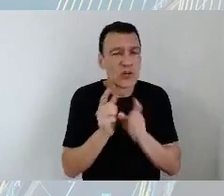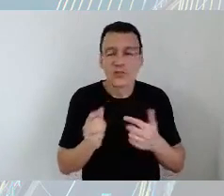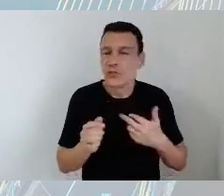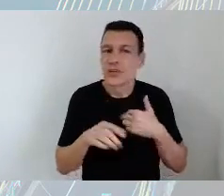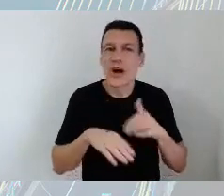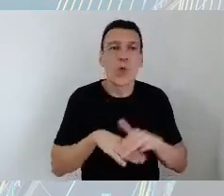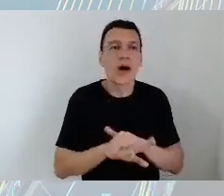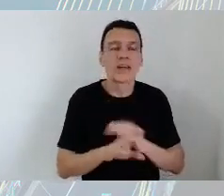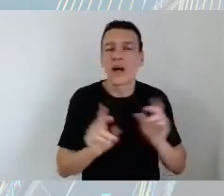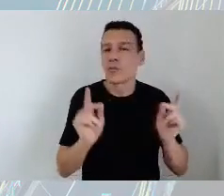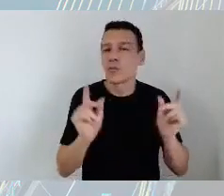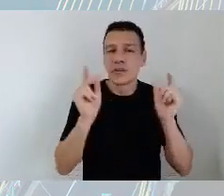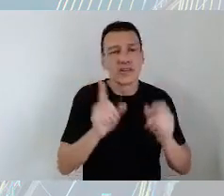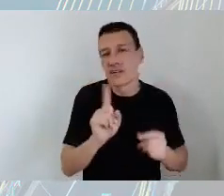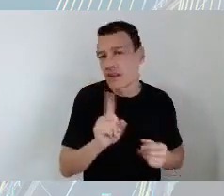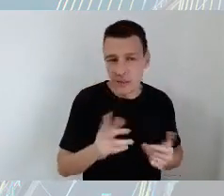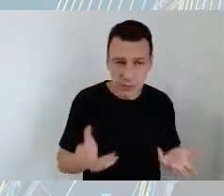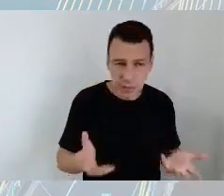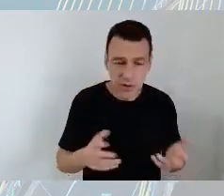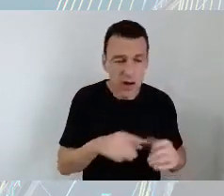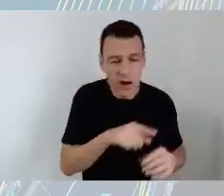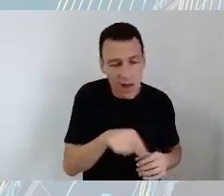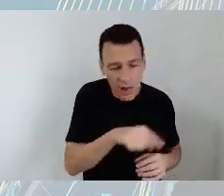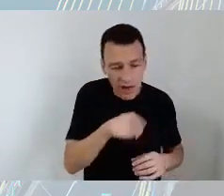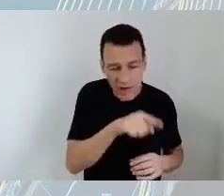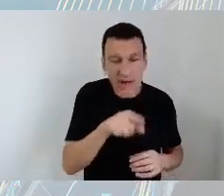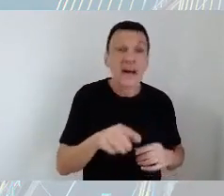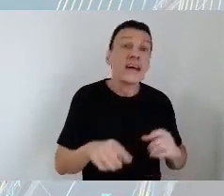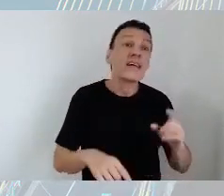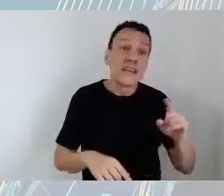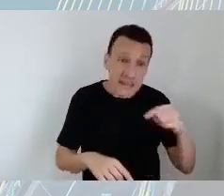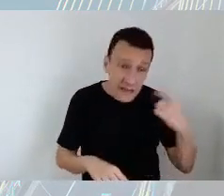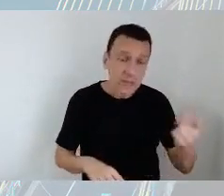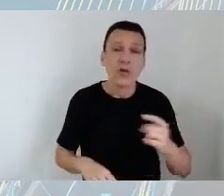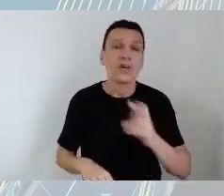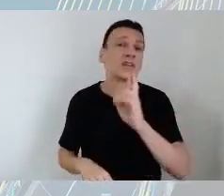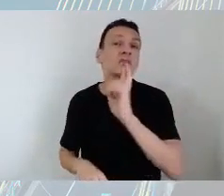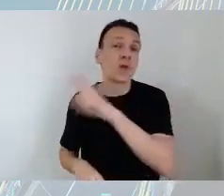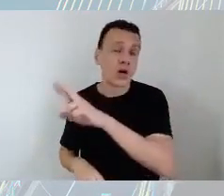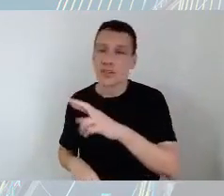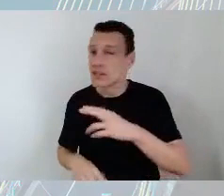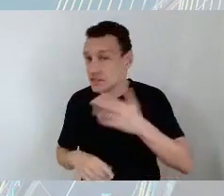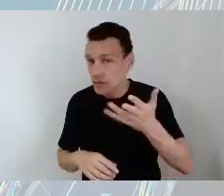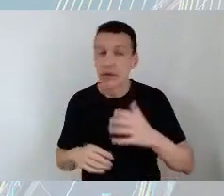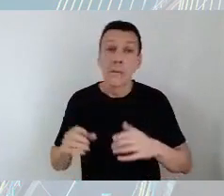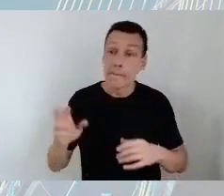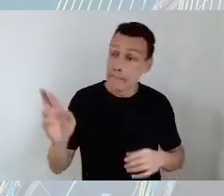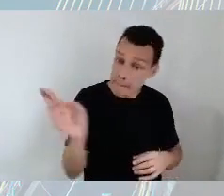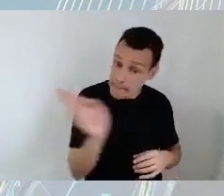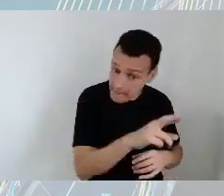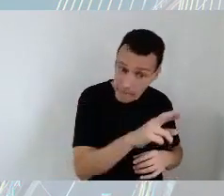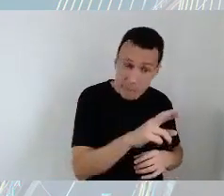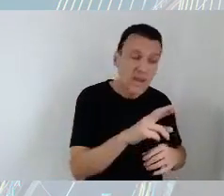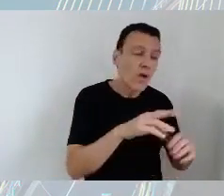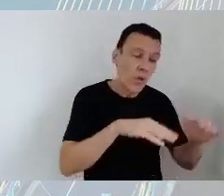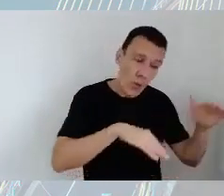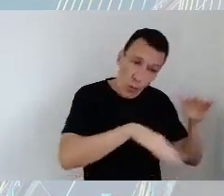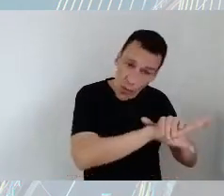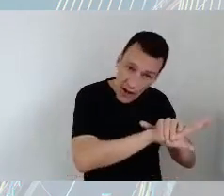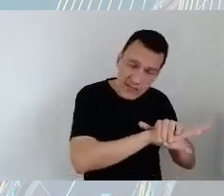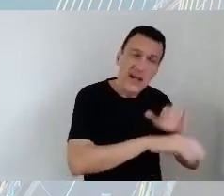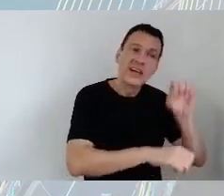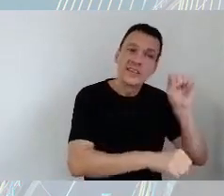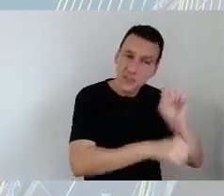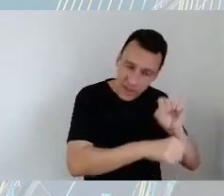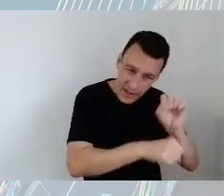que processar e tiver resposta, você instancia para disparar a mensagem de resposta. Tá? O exemplo que eu tinha feito aqui, ele já recebia e mandava direto. Então,